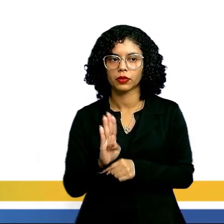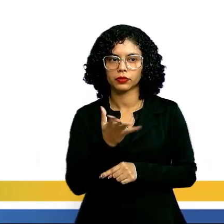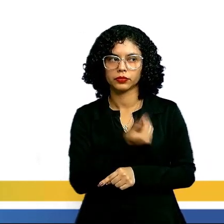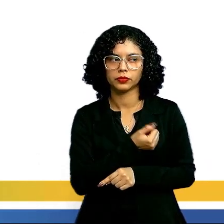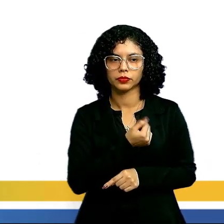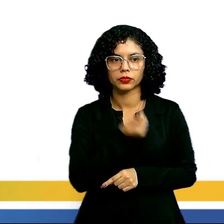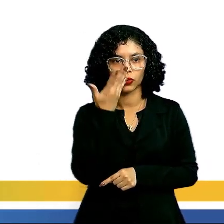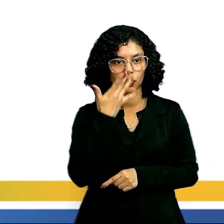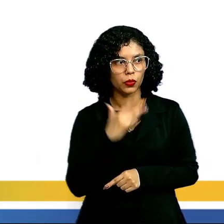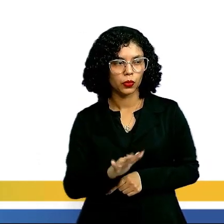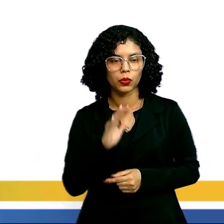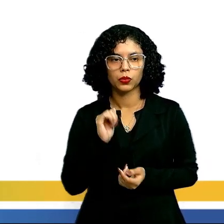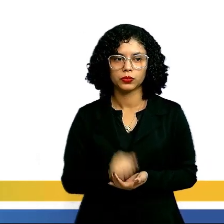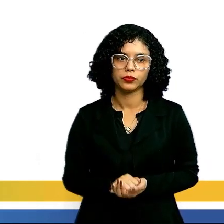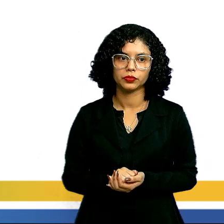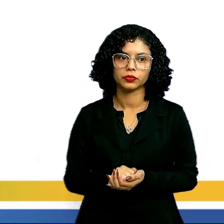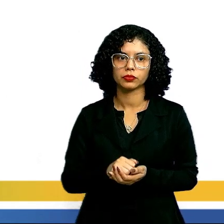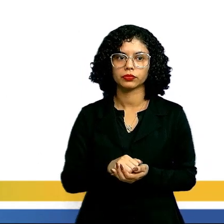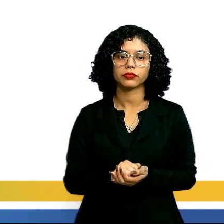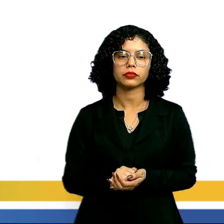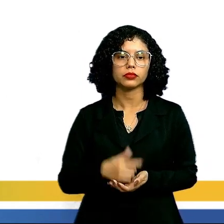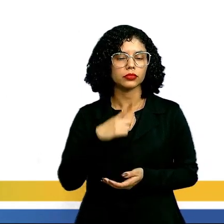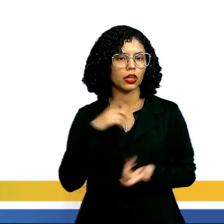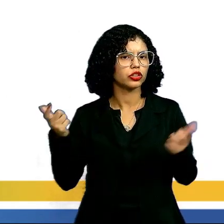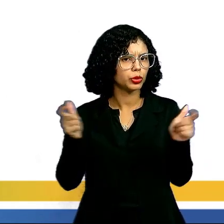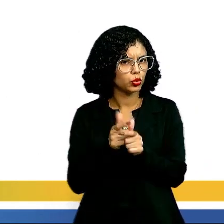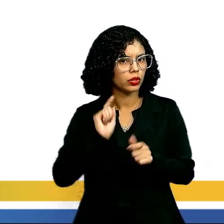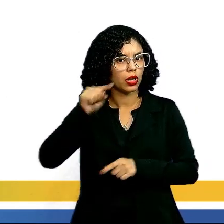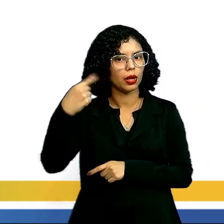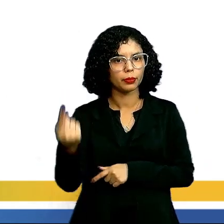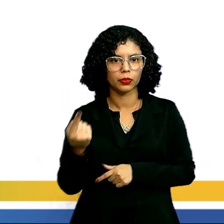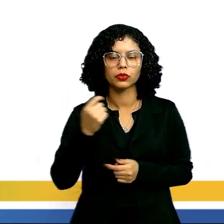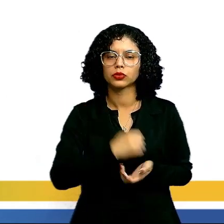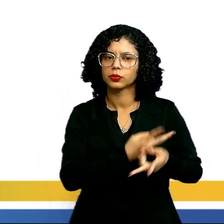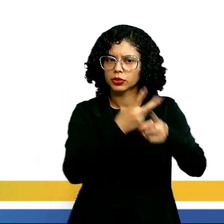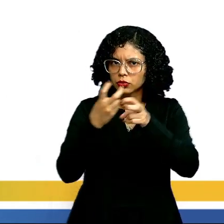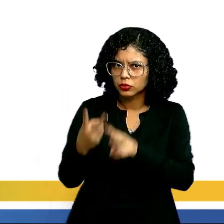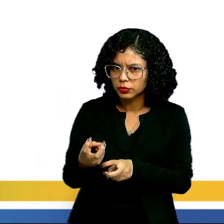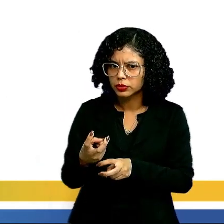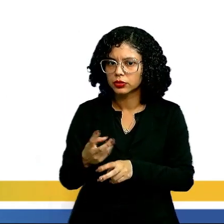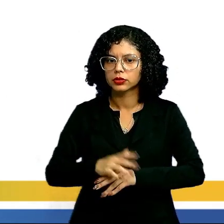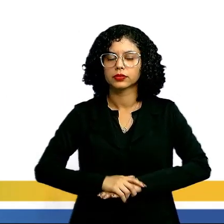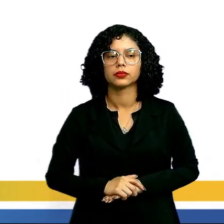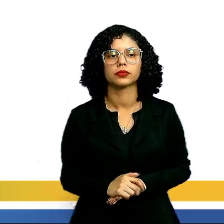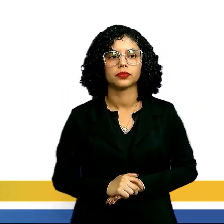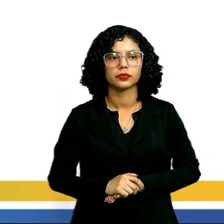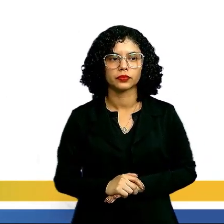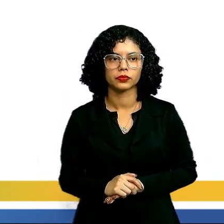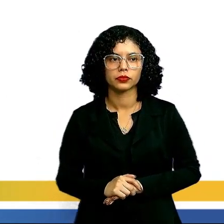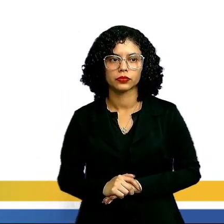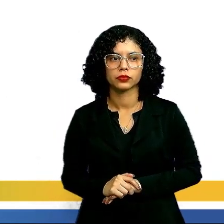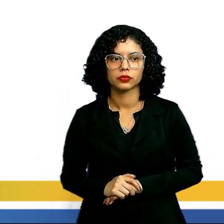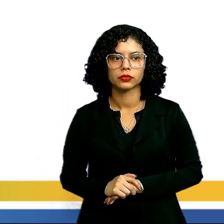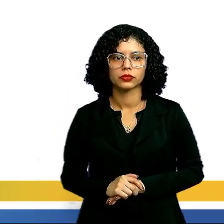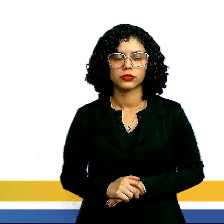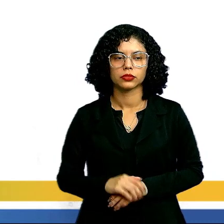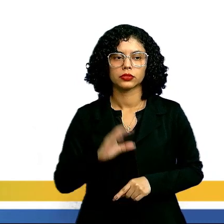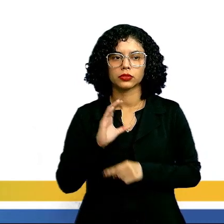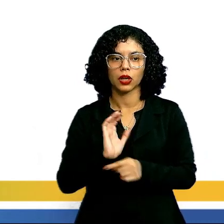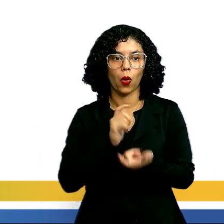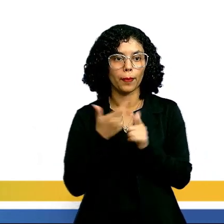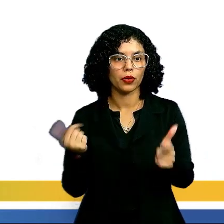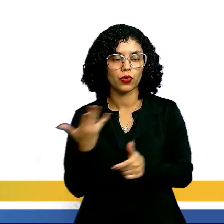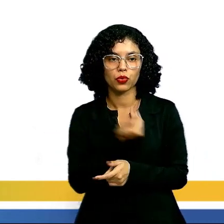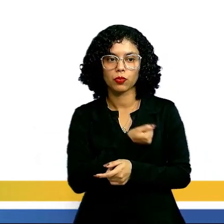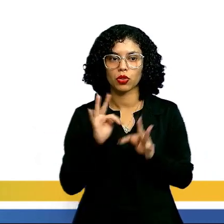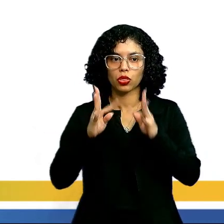De crianças nas creches tende a diminuir após o período observado?